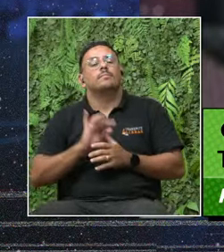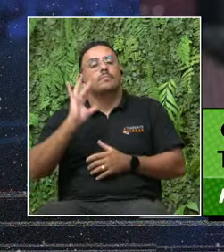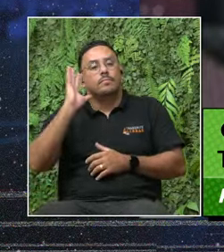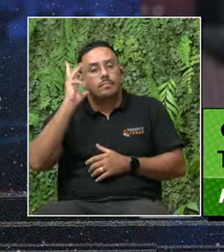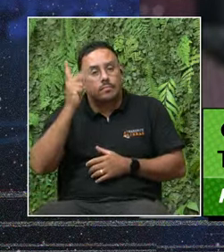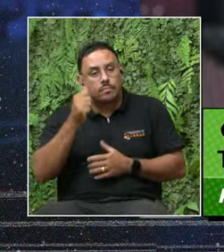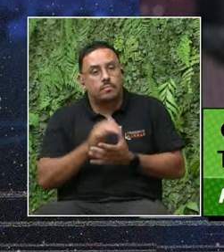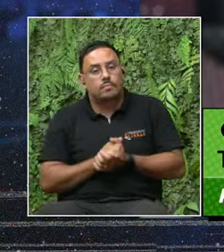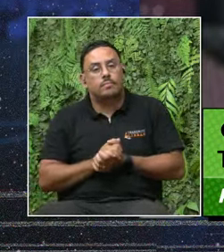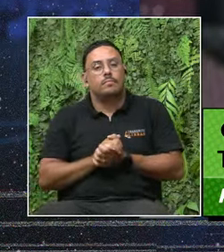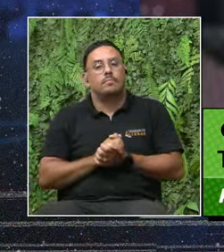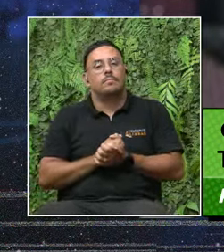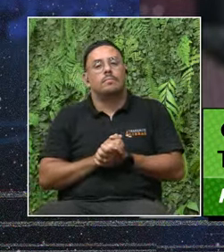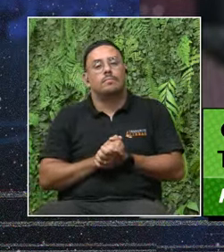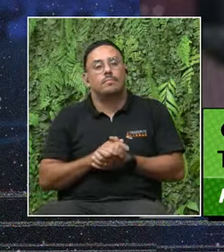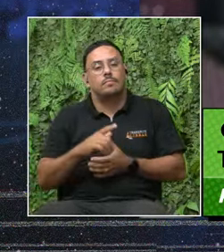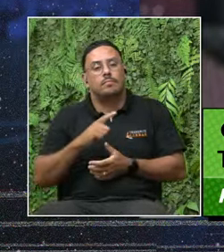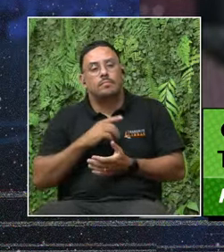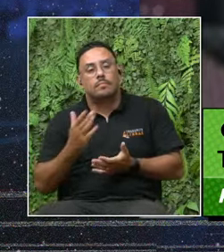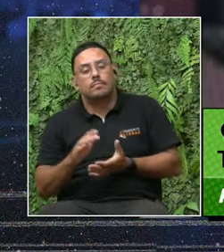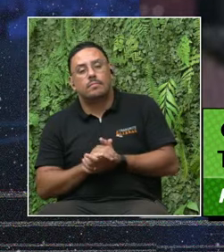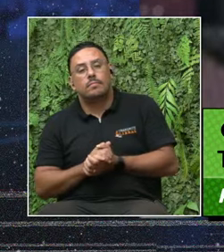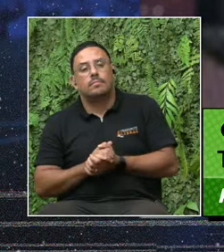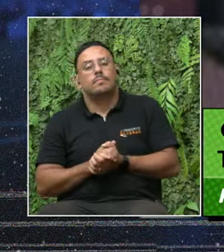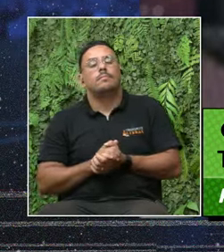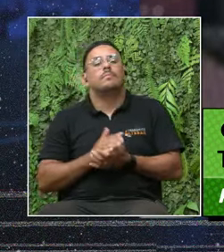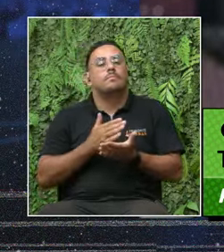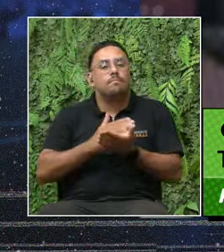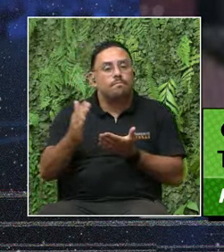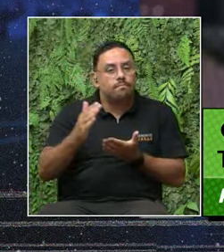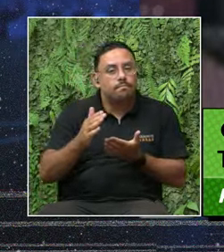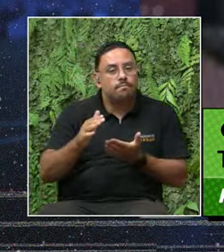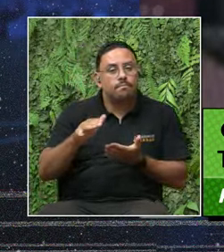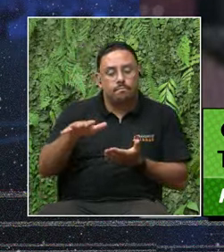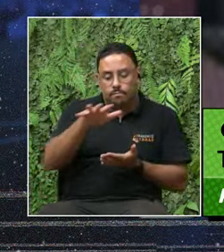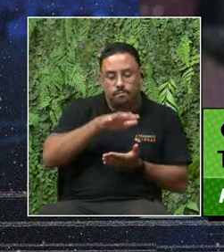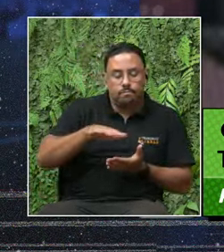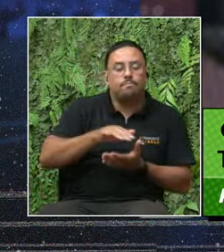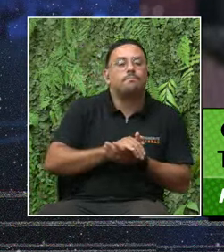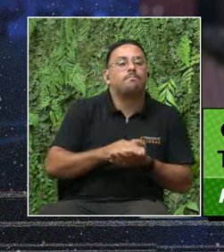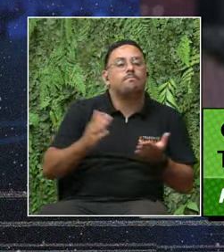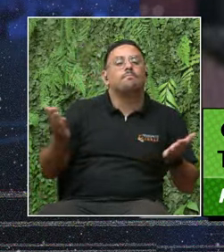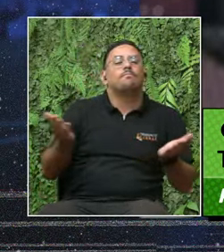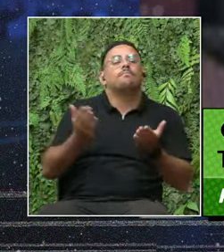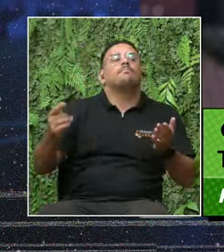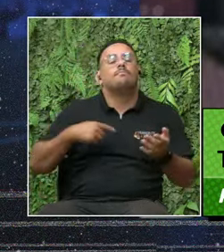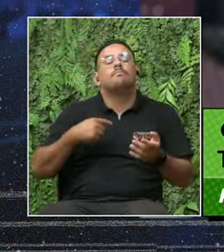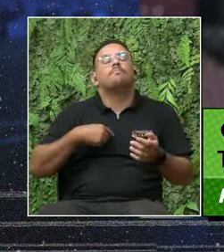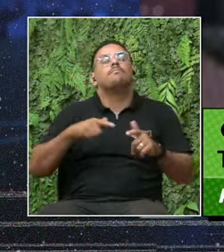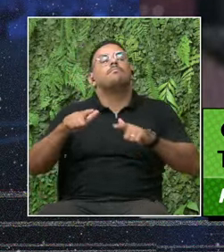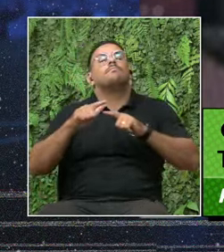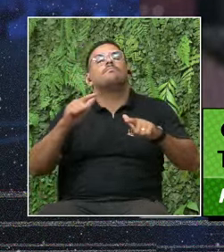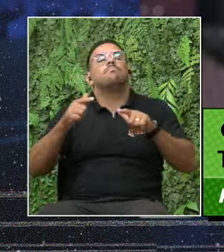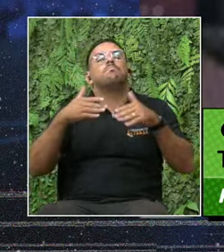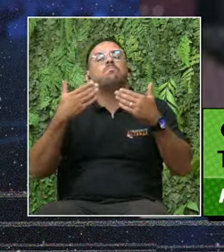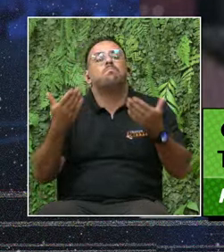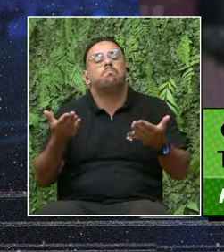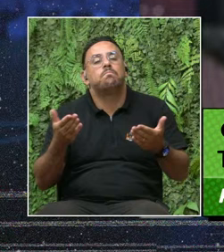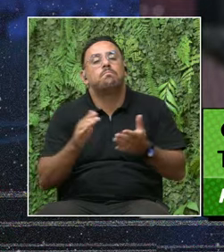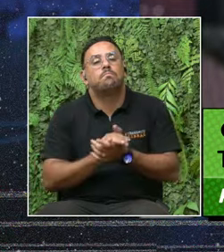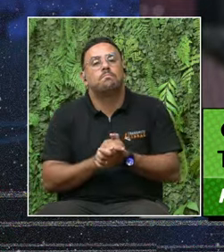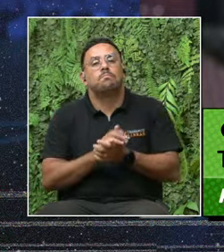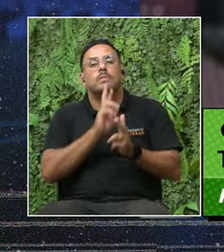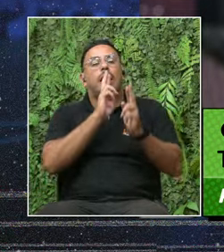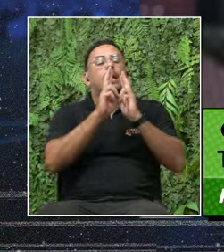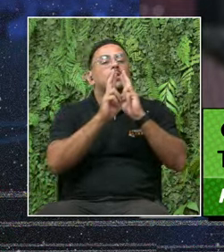vanc che parte regla ag mi TR